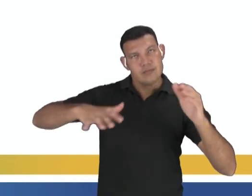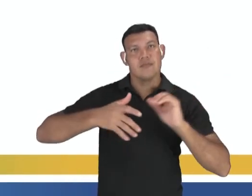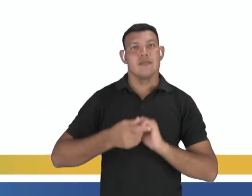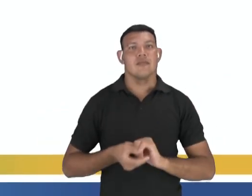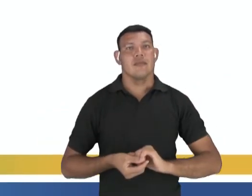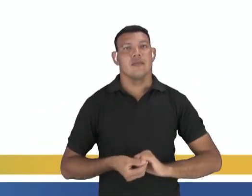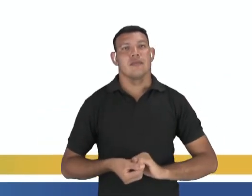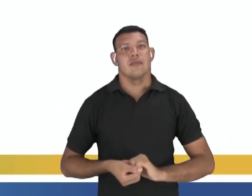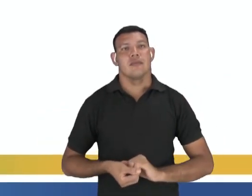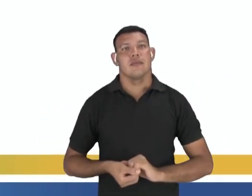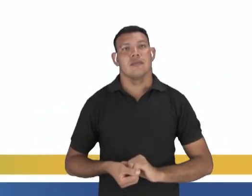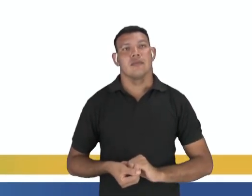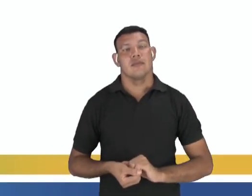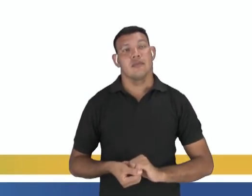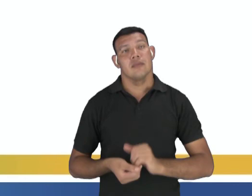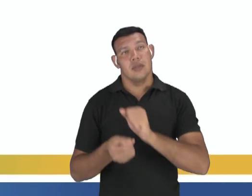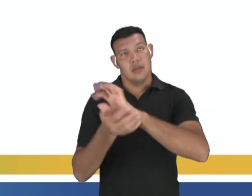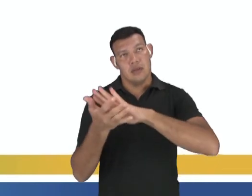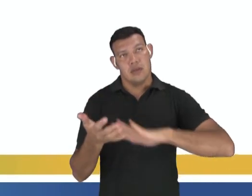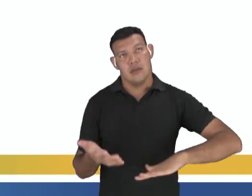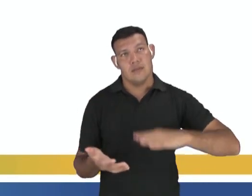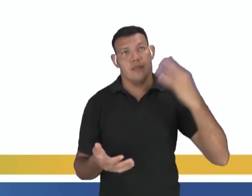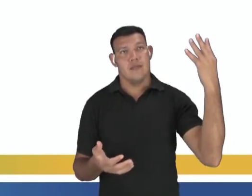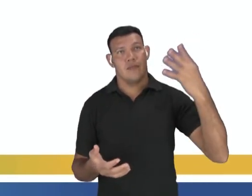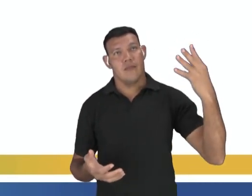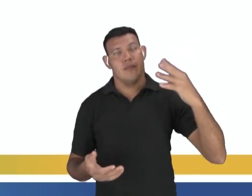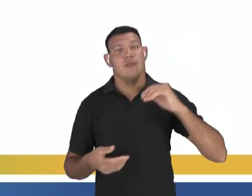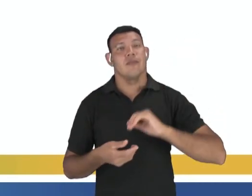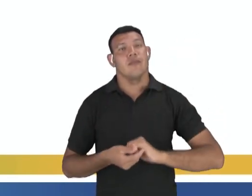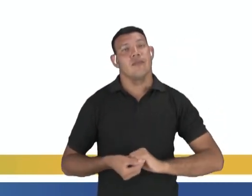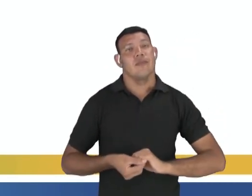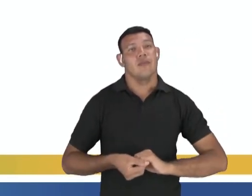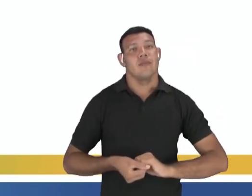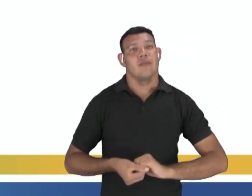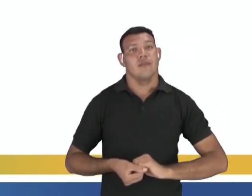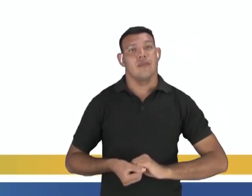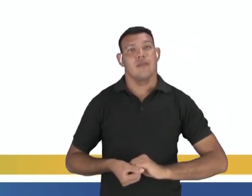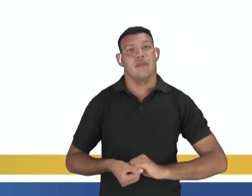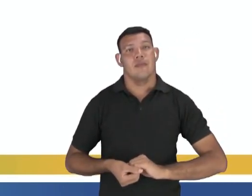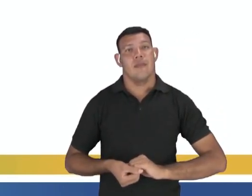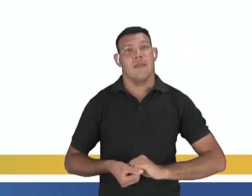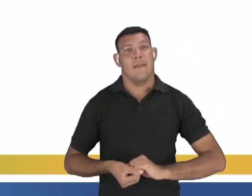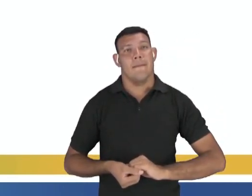da área dessa quadra. Vamos ao exercício 4.